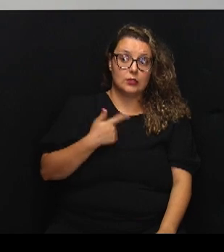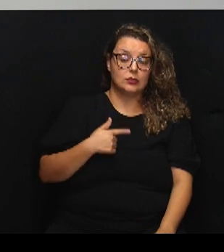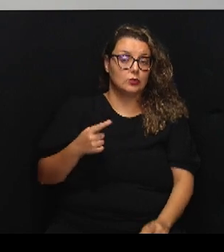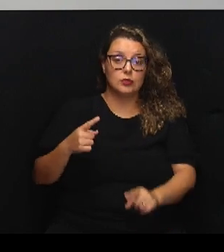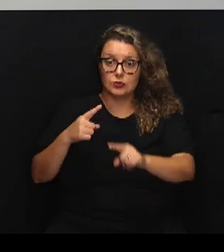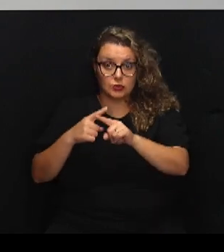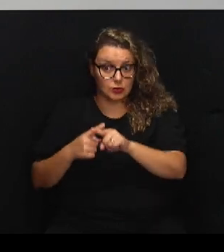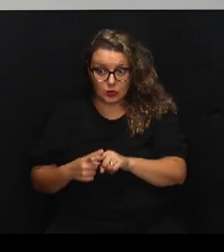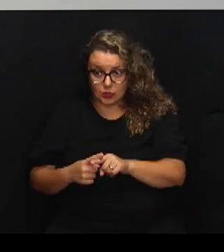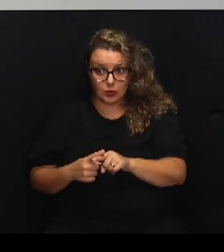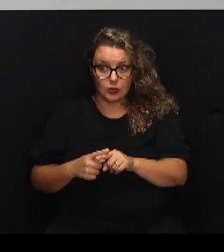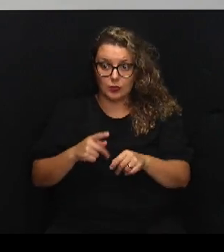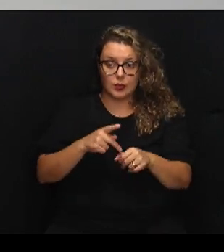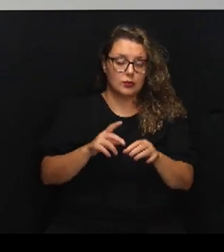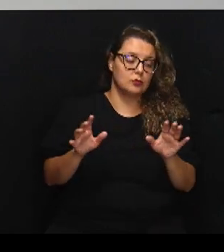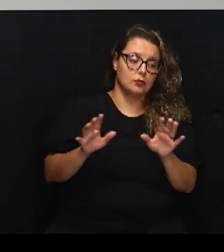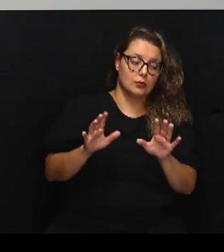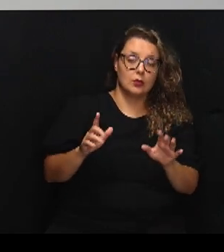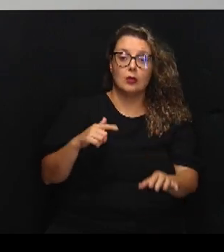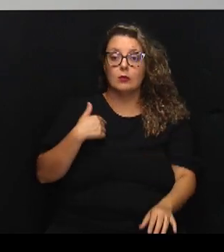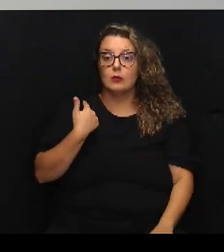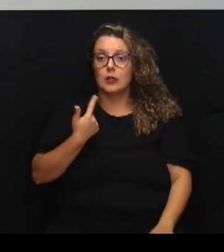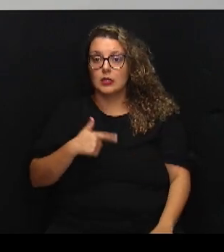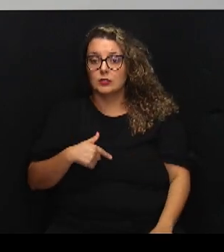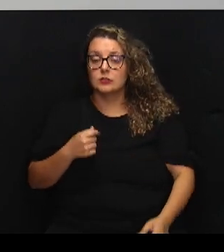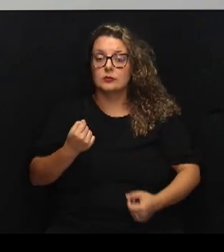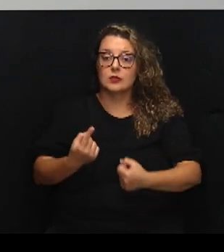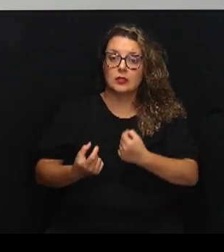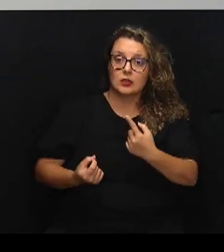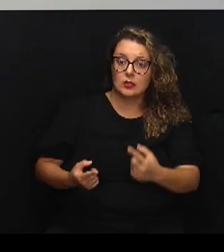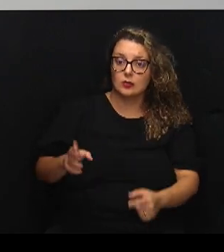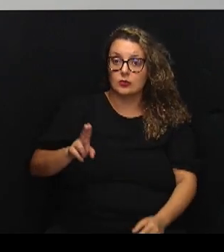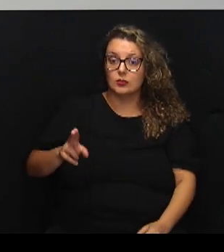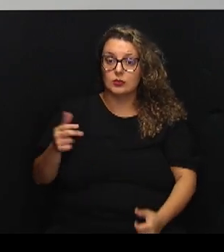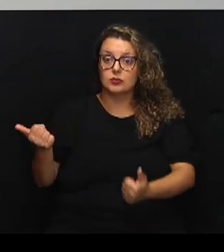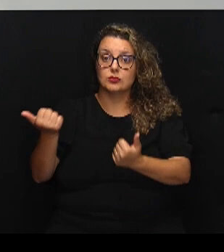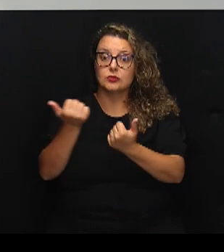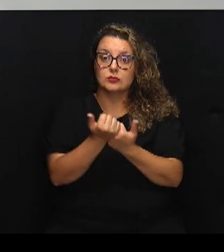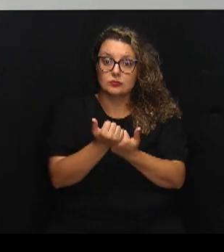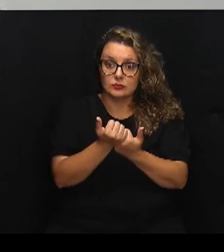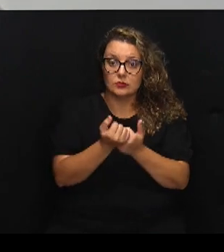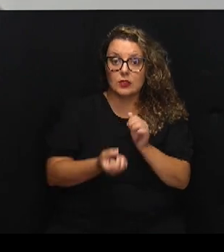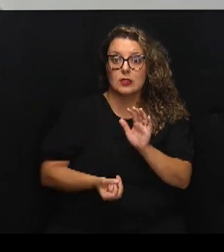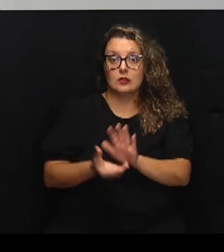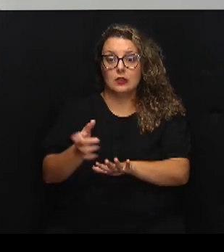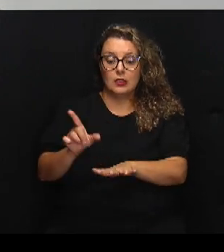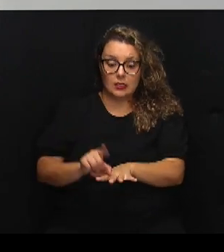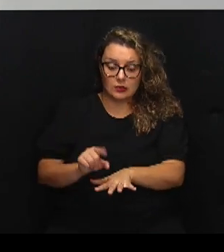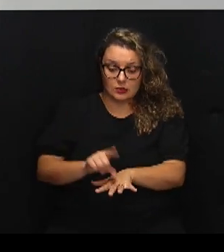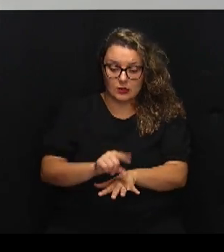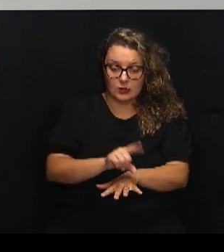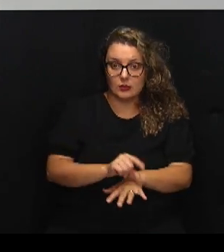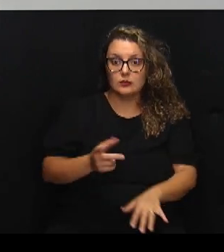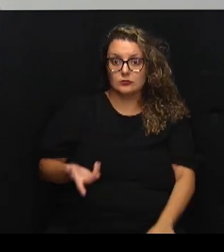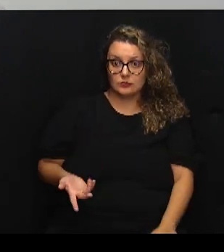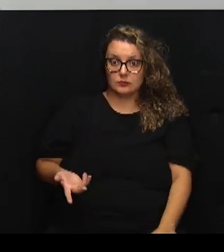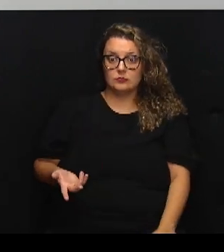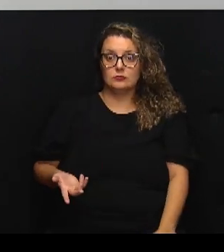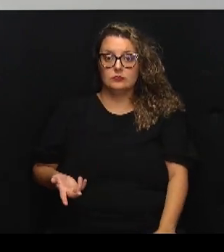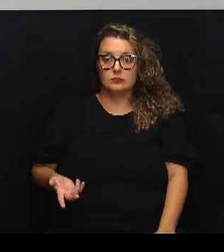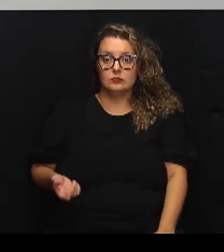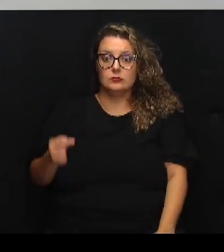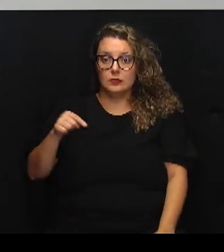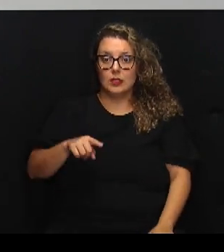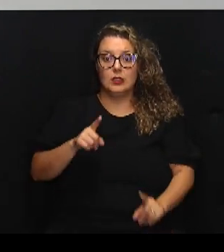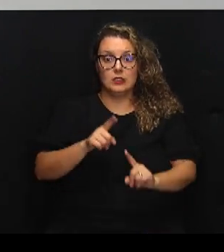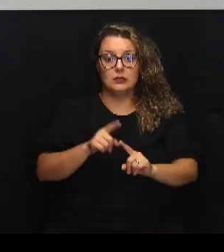a gente está competindo com o petróleo, mas a gente está, para algumas aplicações, tentando substituí-lo, ou tentando criar alternativas,